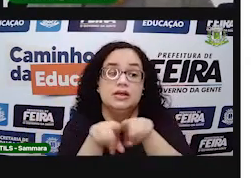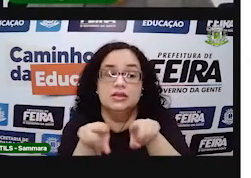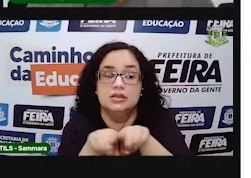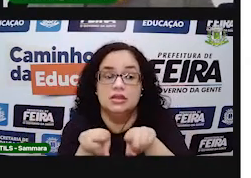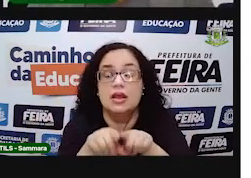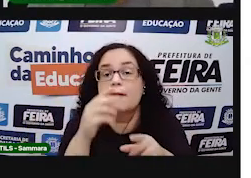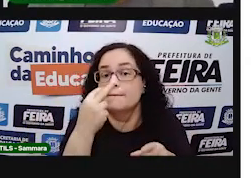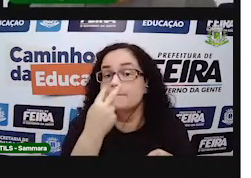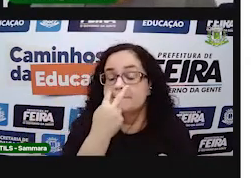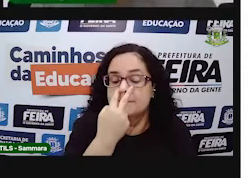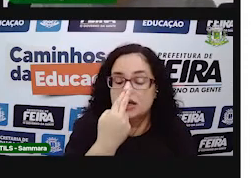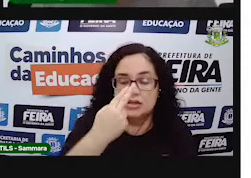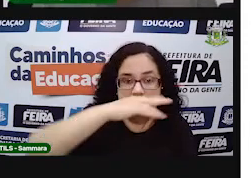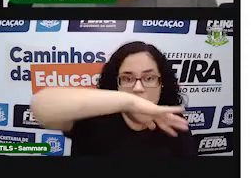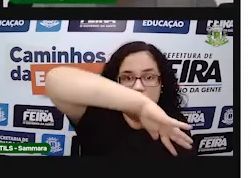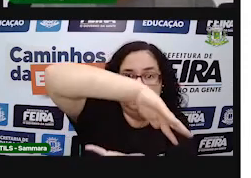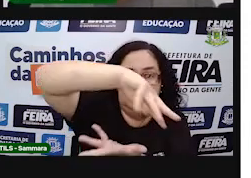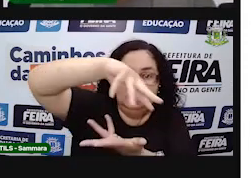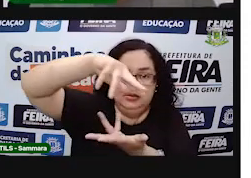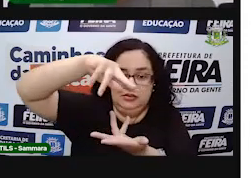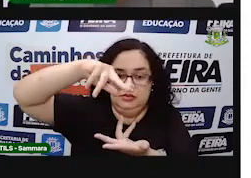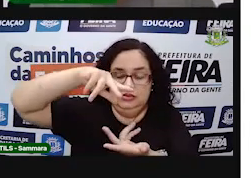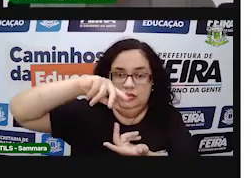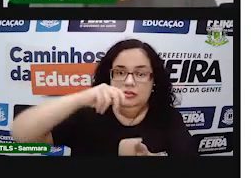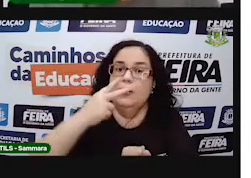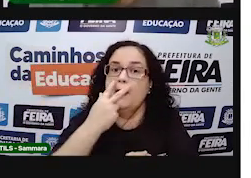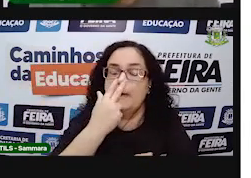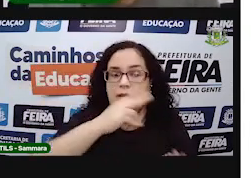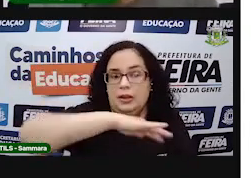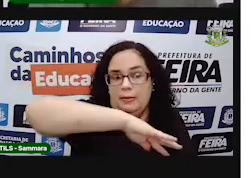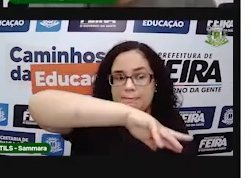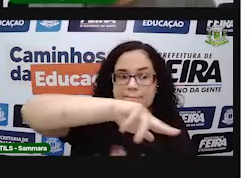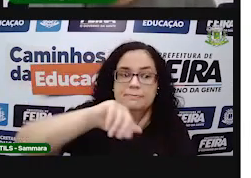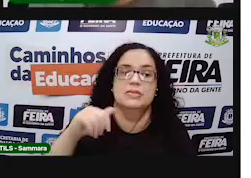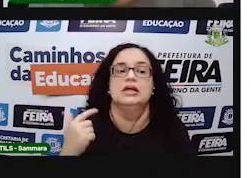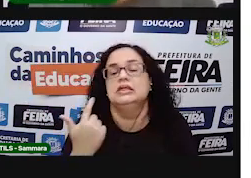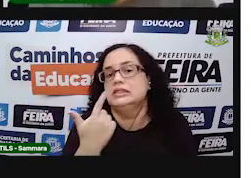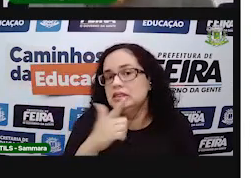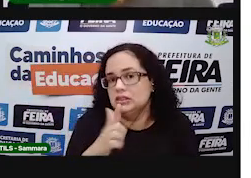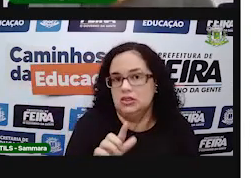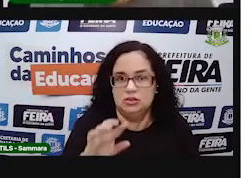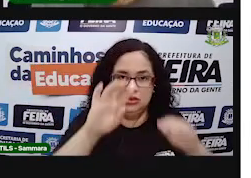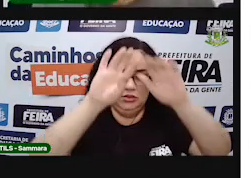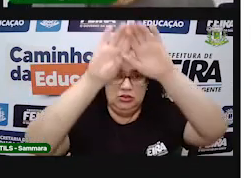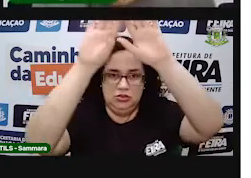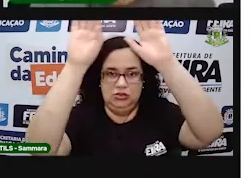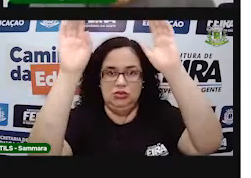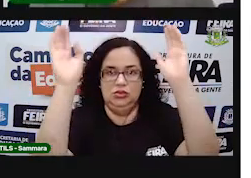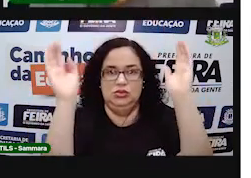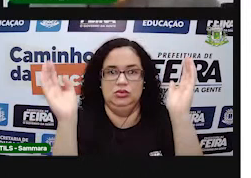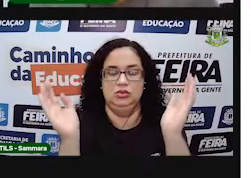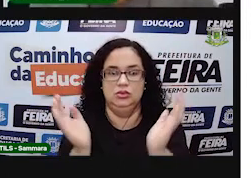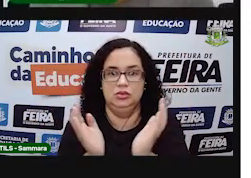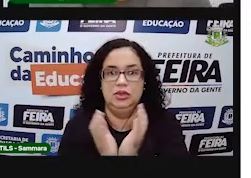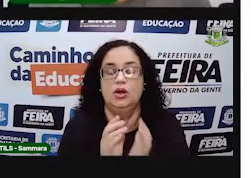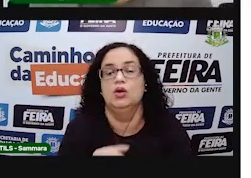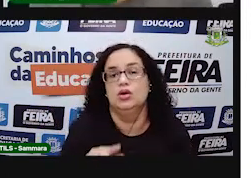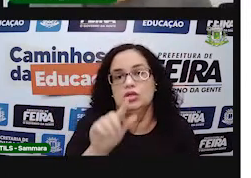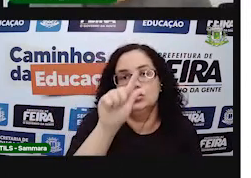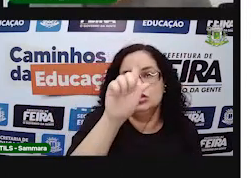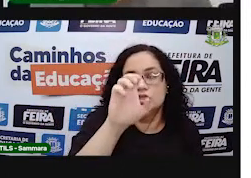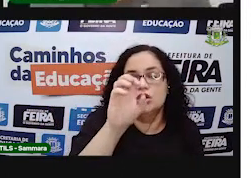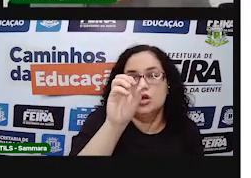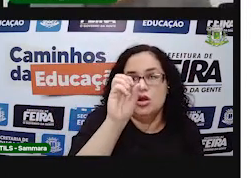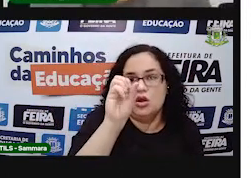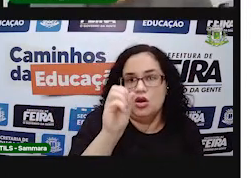lembra também o nosso planeta Terra, né? O formato do nosso planeta Terra não é uma esfera, É um